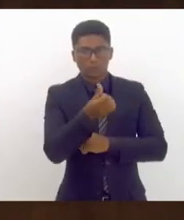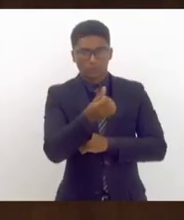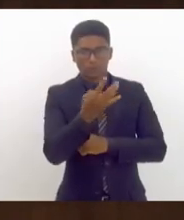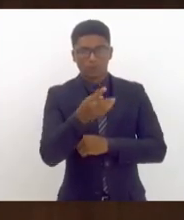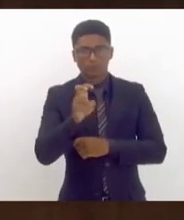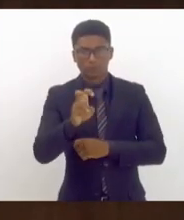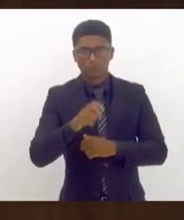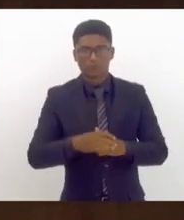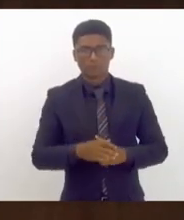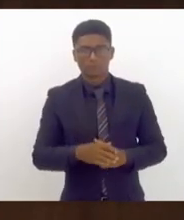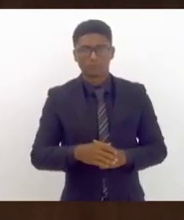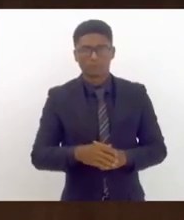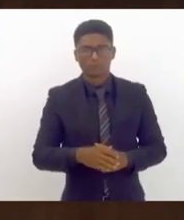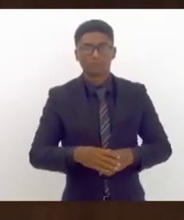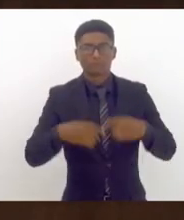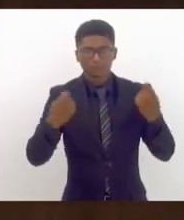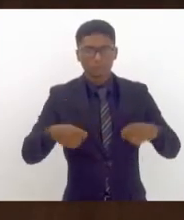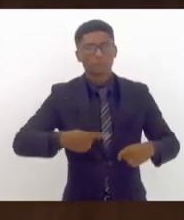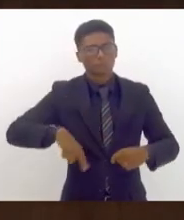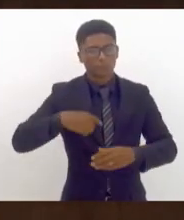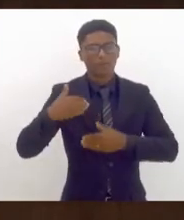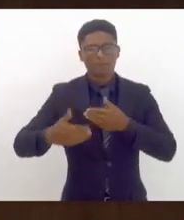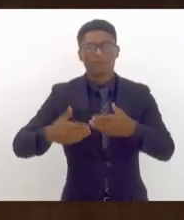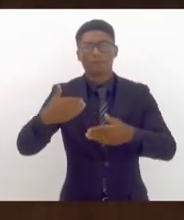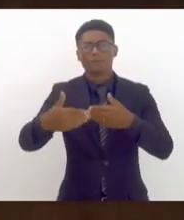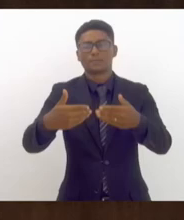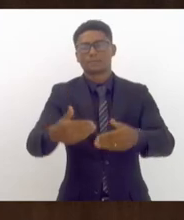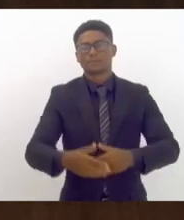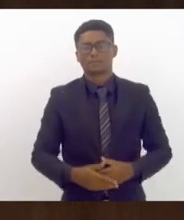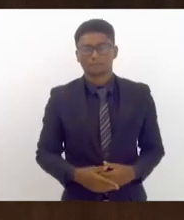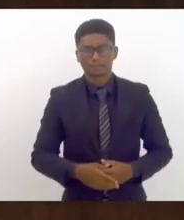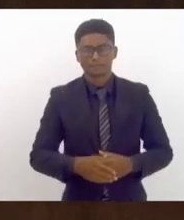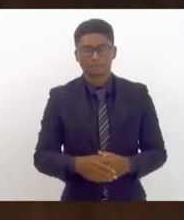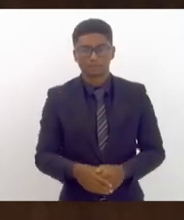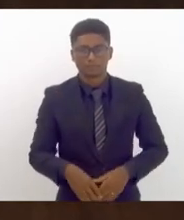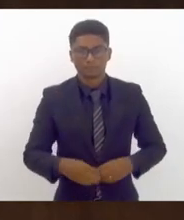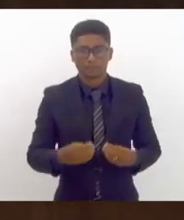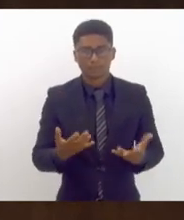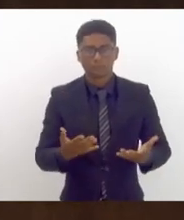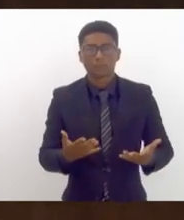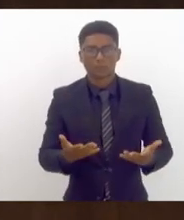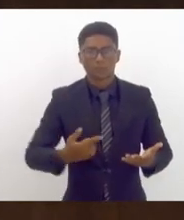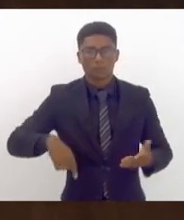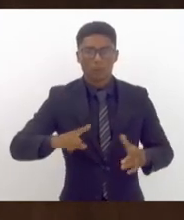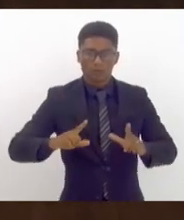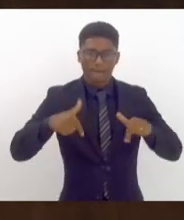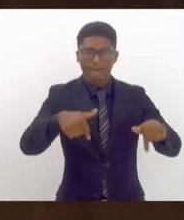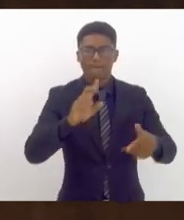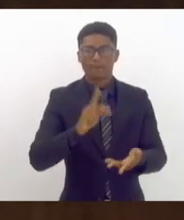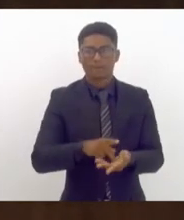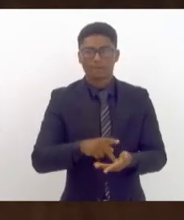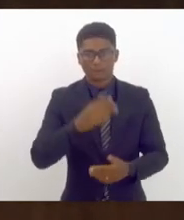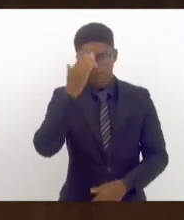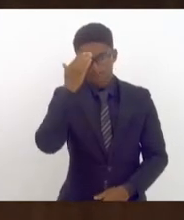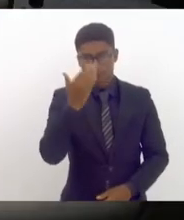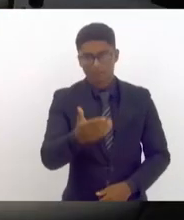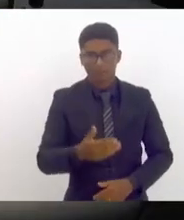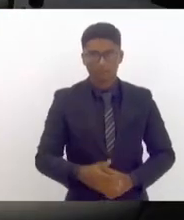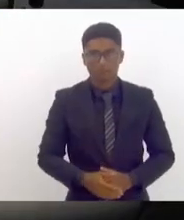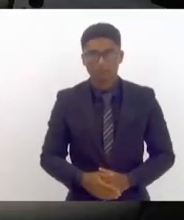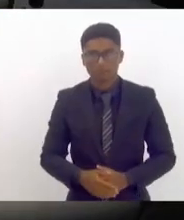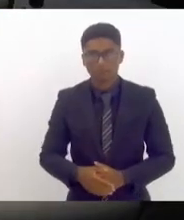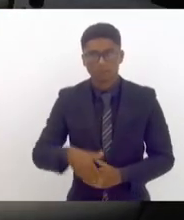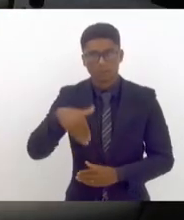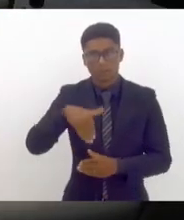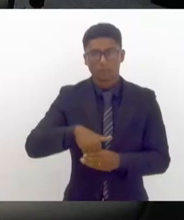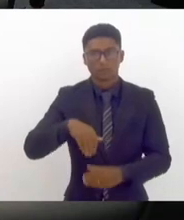11.645, e é preciso que a gente avance cada vez mais para que a gente possa combater efetivamente. Obrigado, presidenta. Meu voto